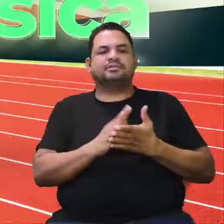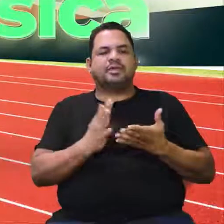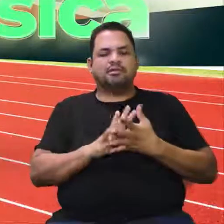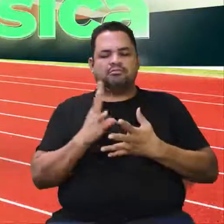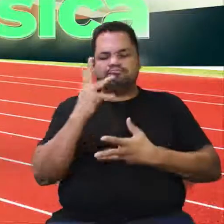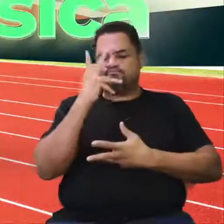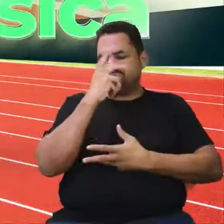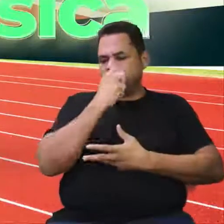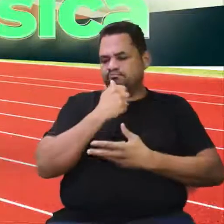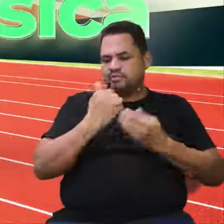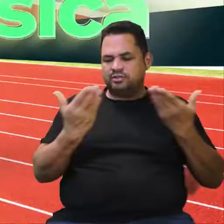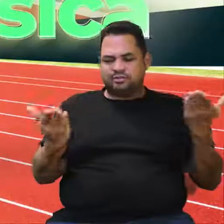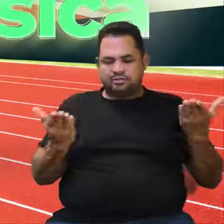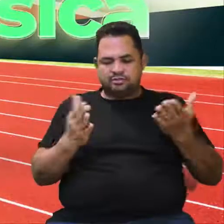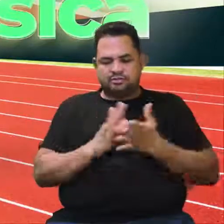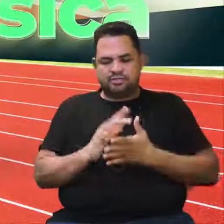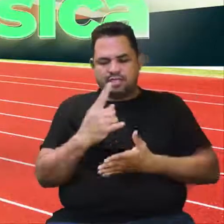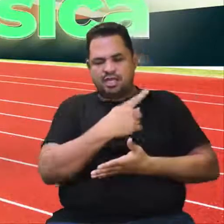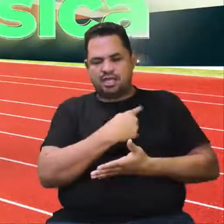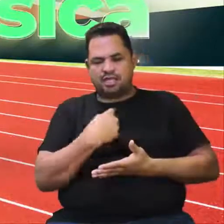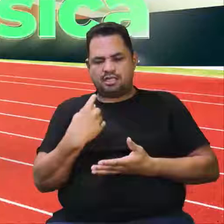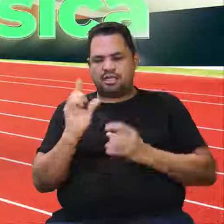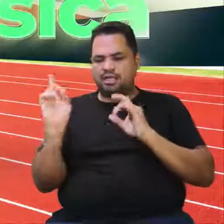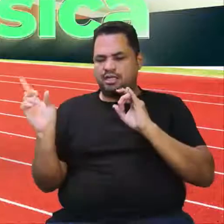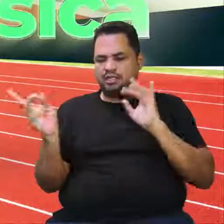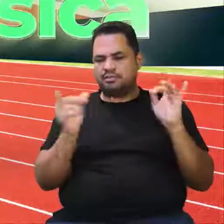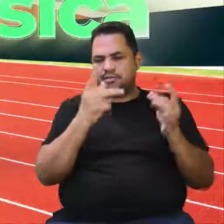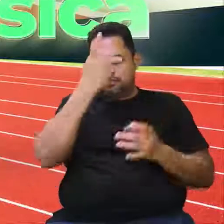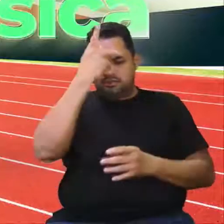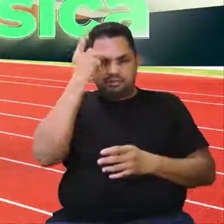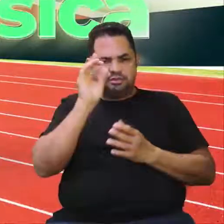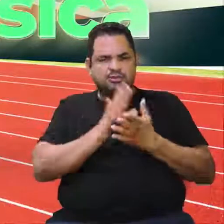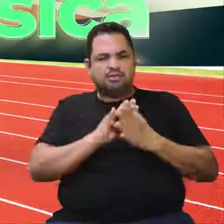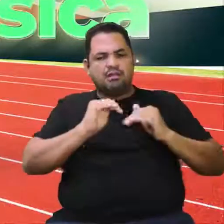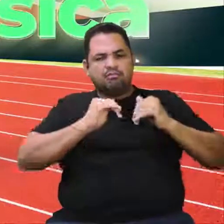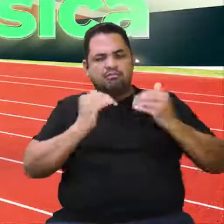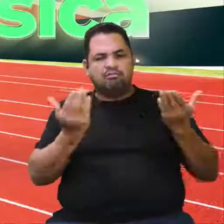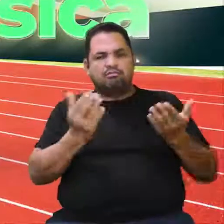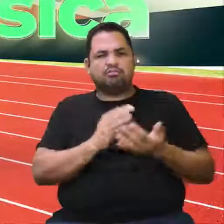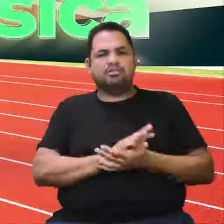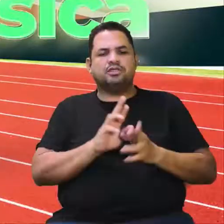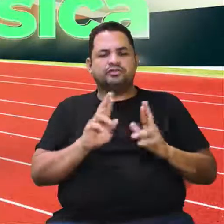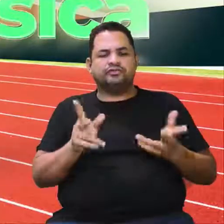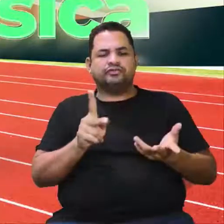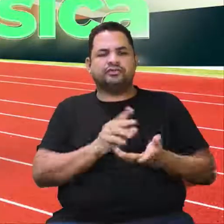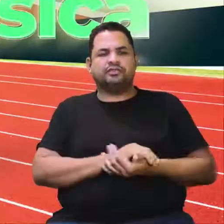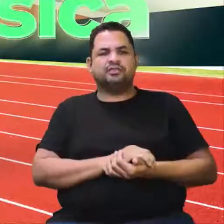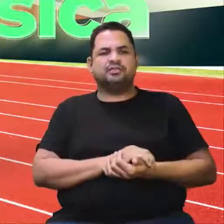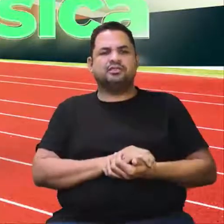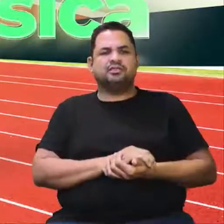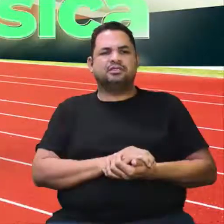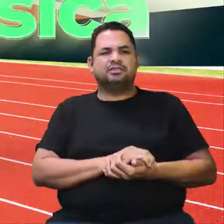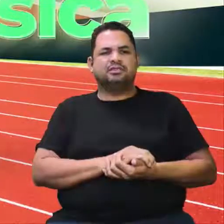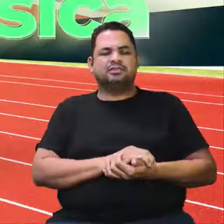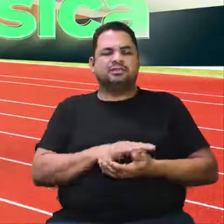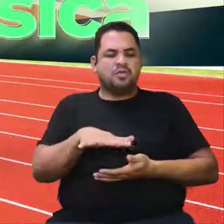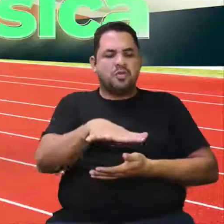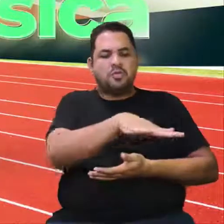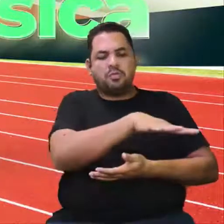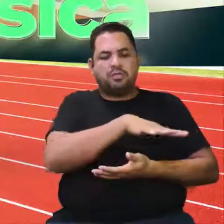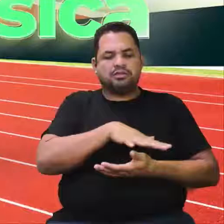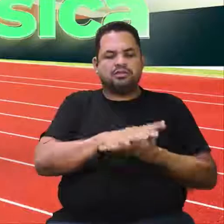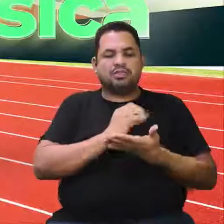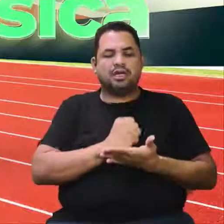belo, o que torna único, né? É a nossa individualidade, né? Associada até mesmo à individualidade biológica. E o meio vai